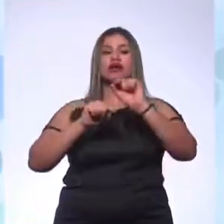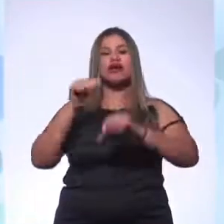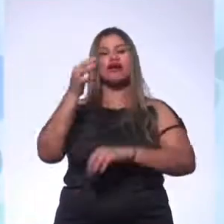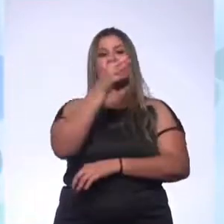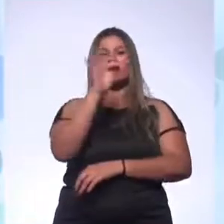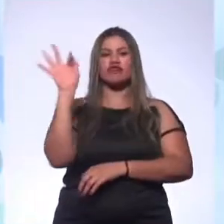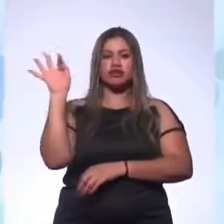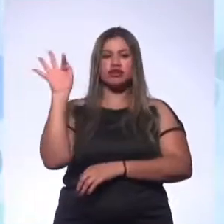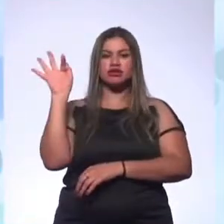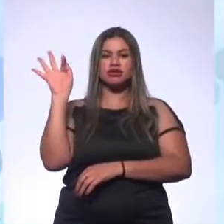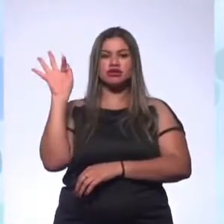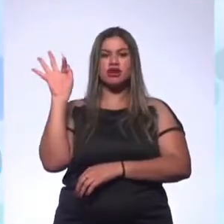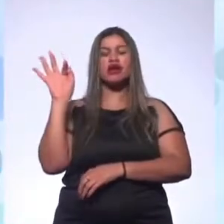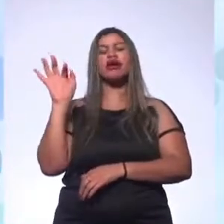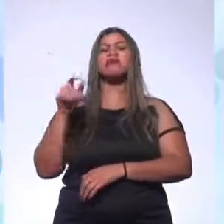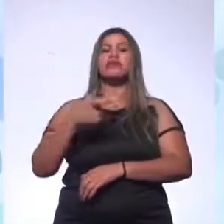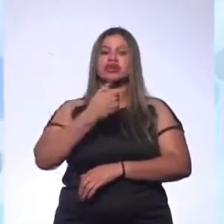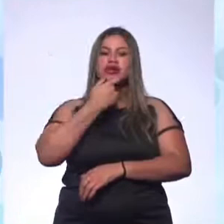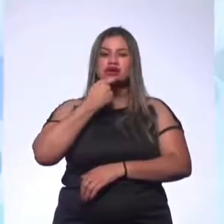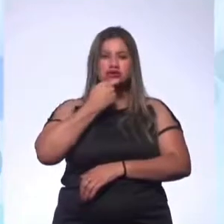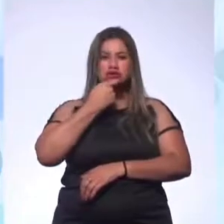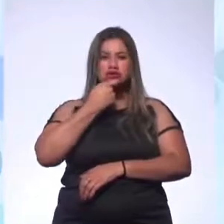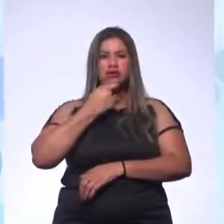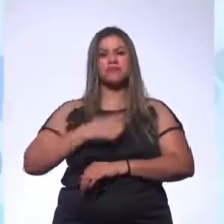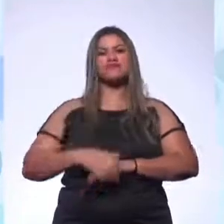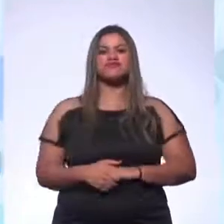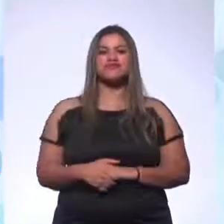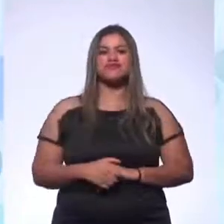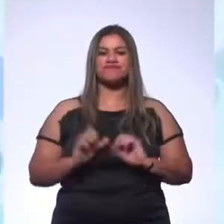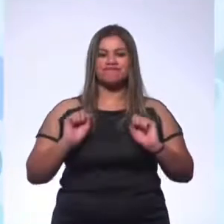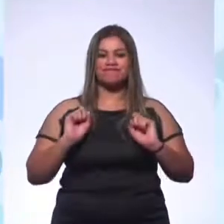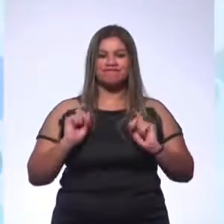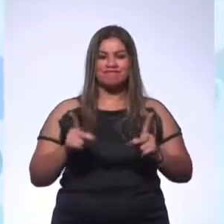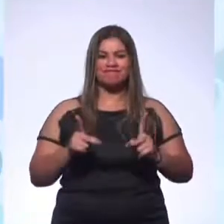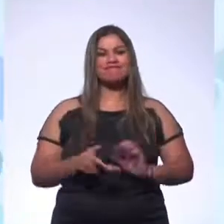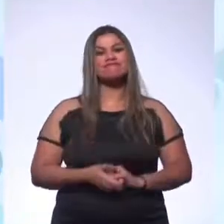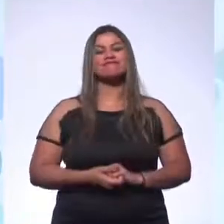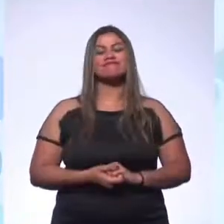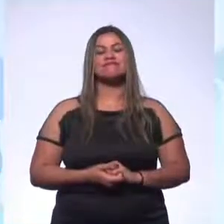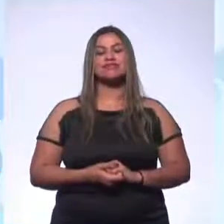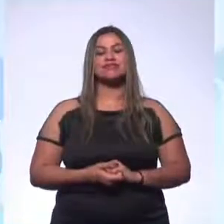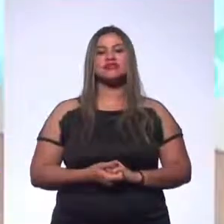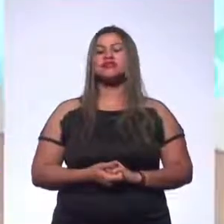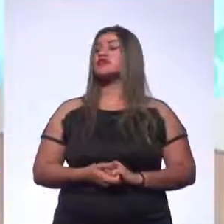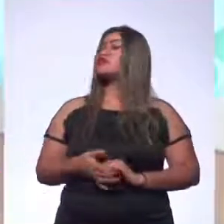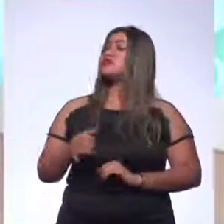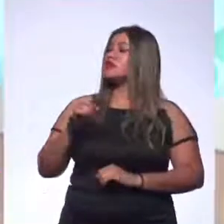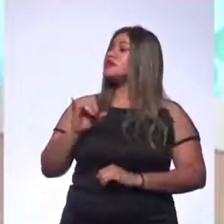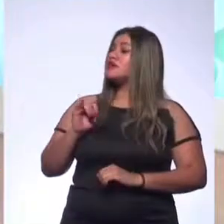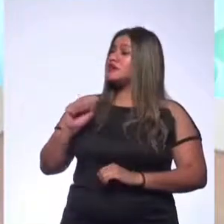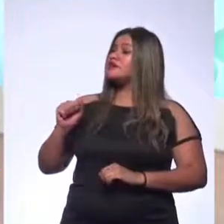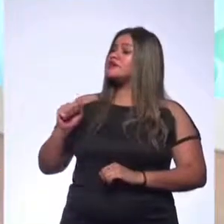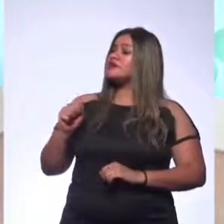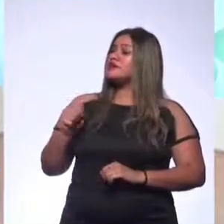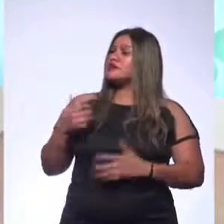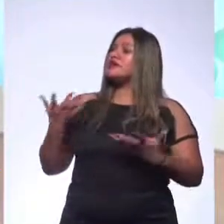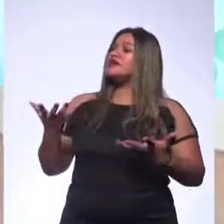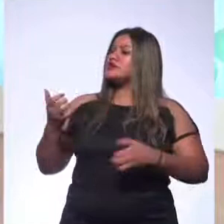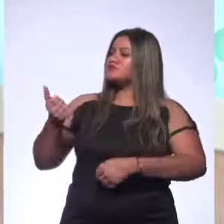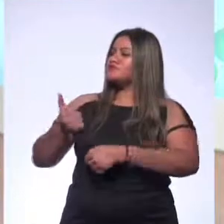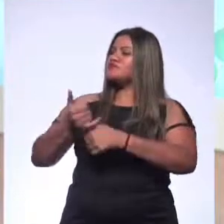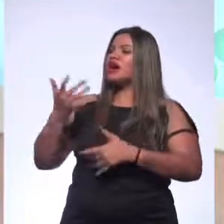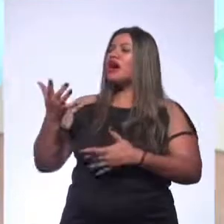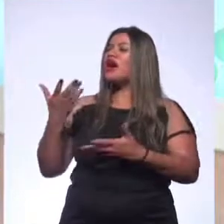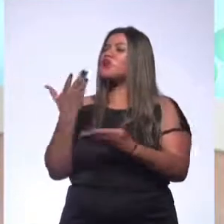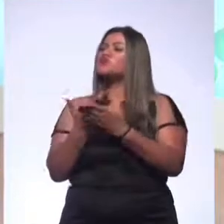e a Inglaterra, ok? Como é que está aí, Isabela? O que você está achando